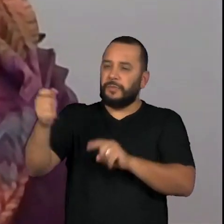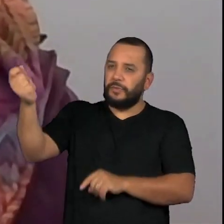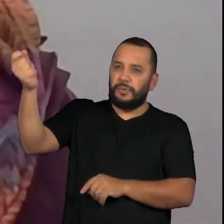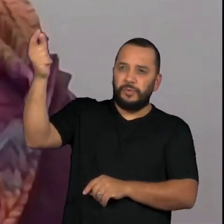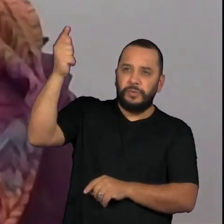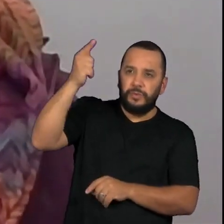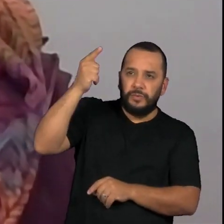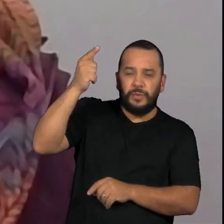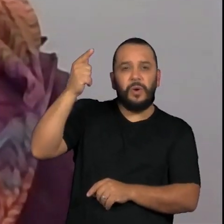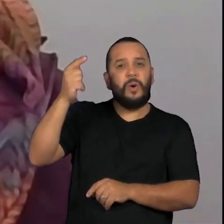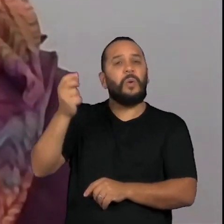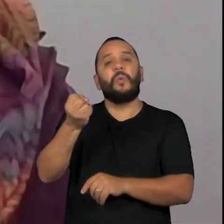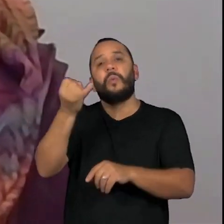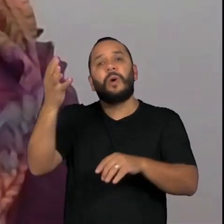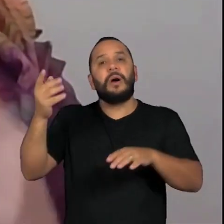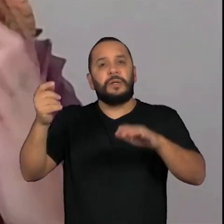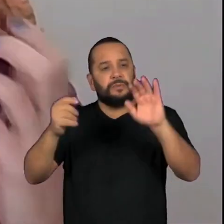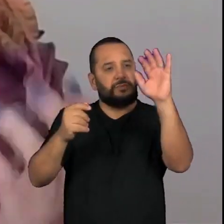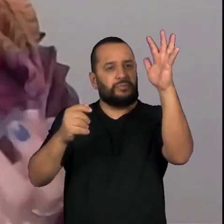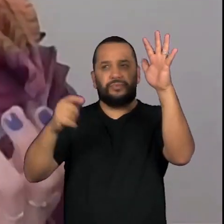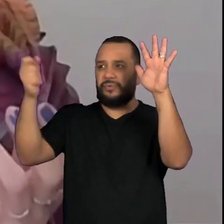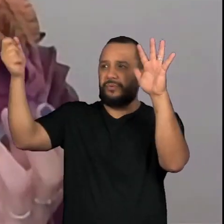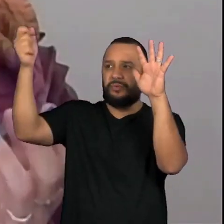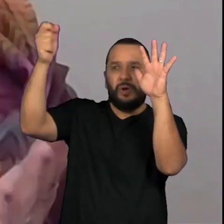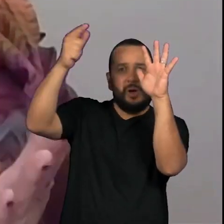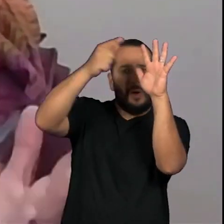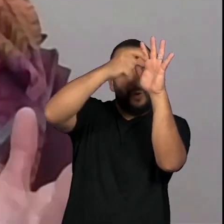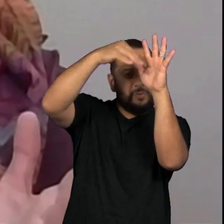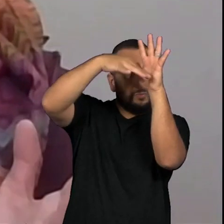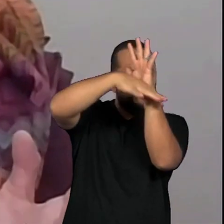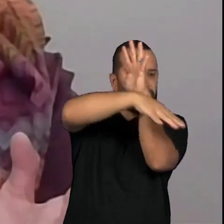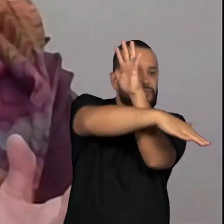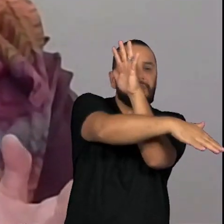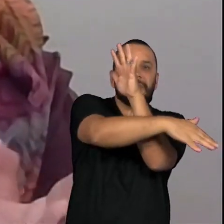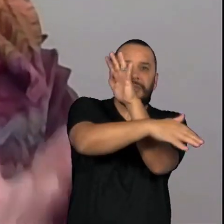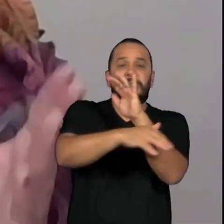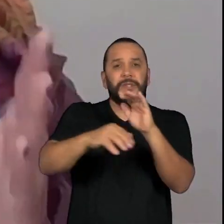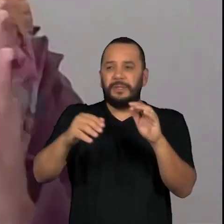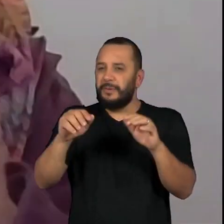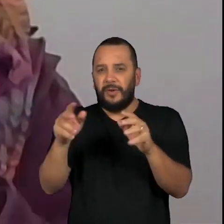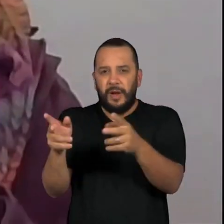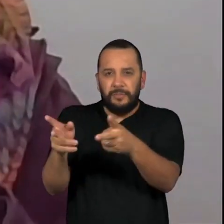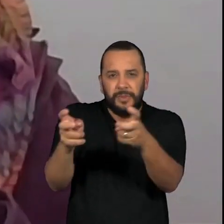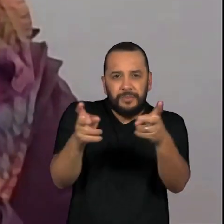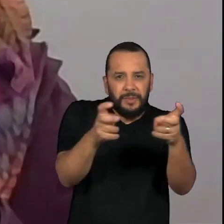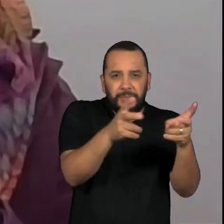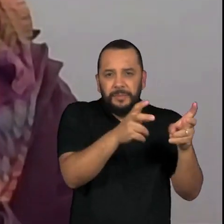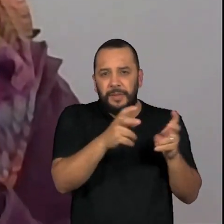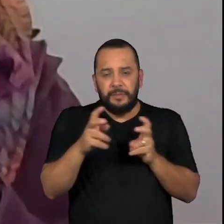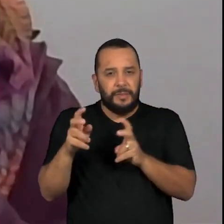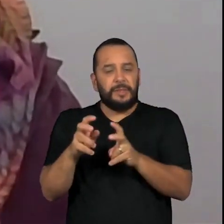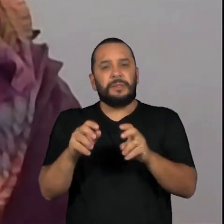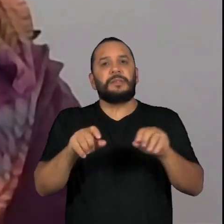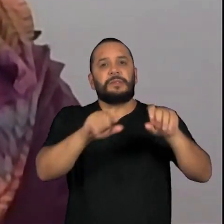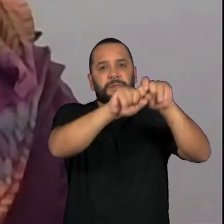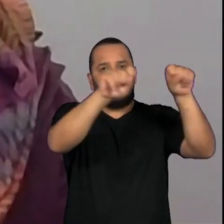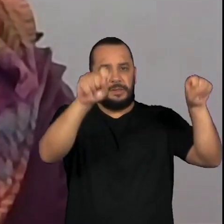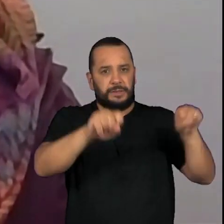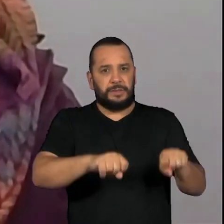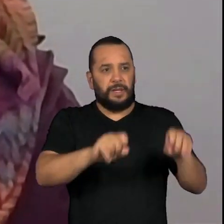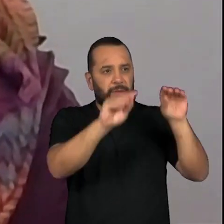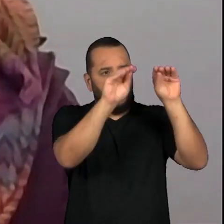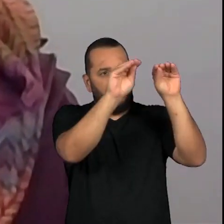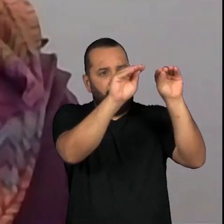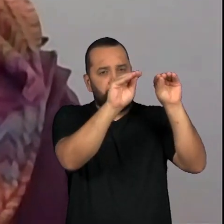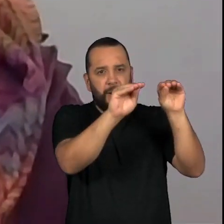sol, quanto de luz entra. E a partir dessas condições climáticas, a gente consegue, então, por esse programa